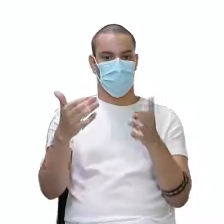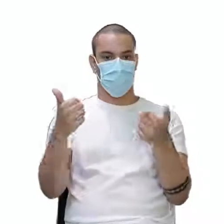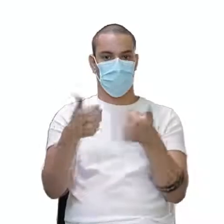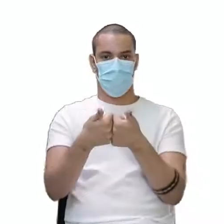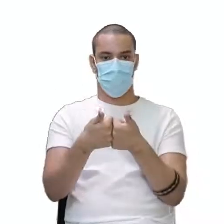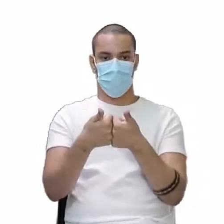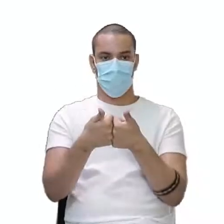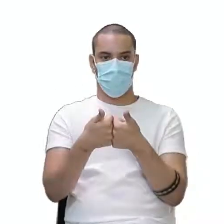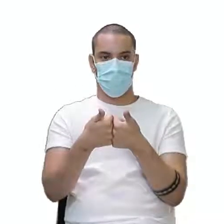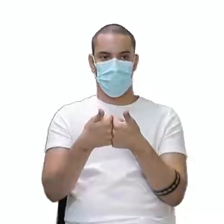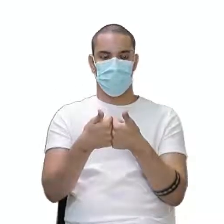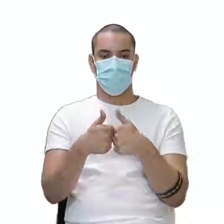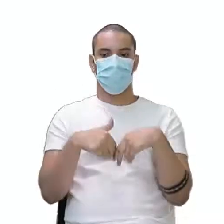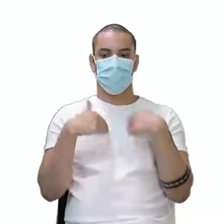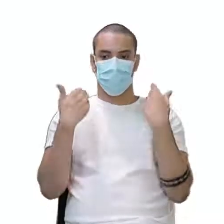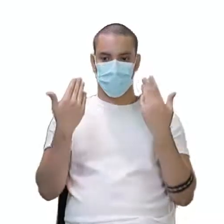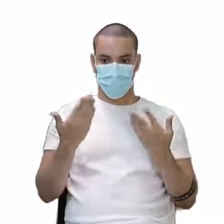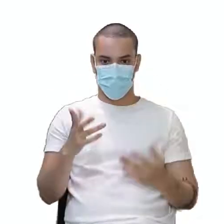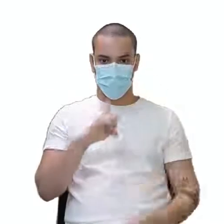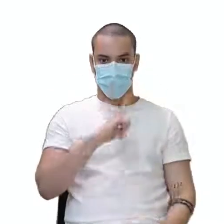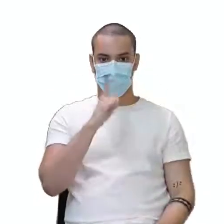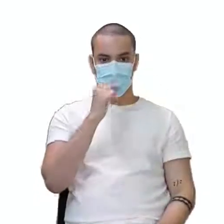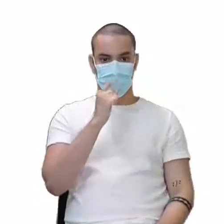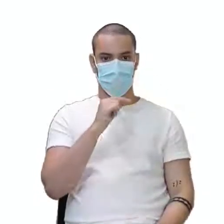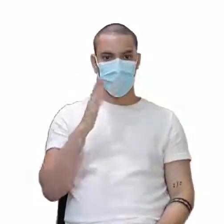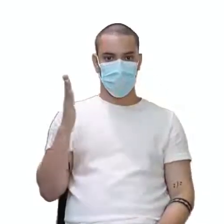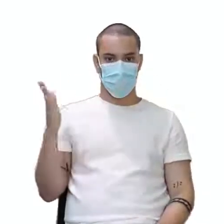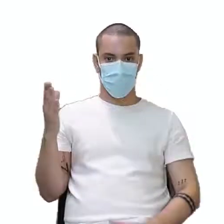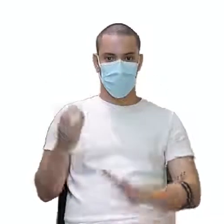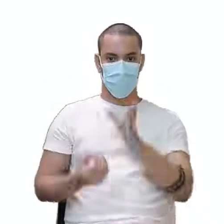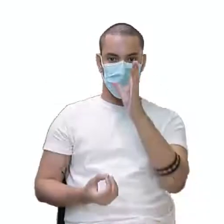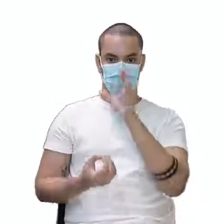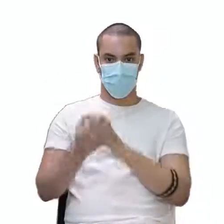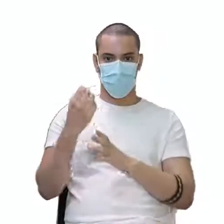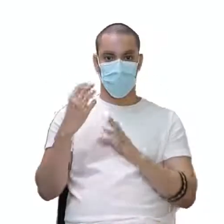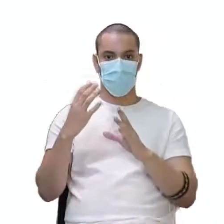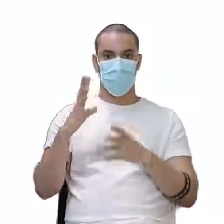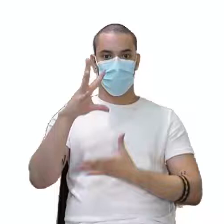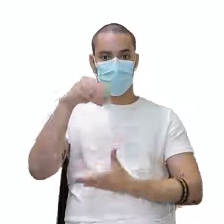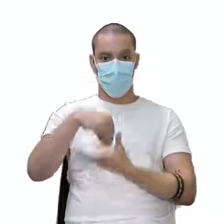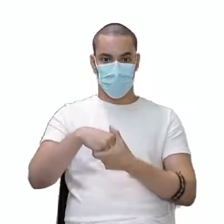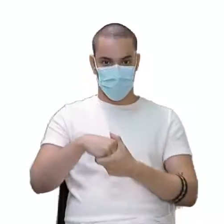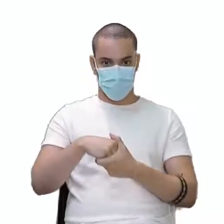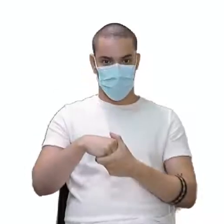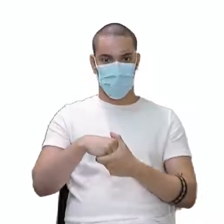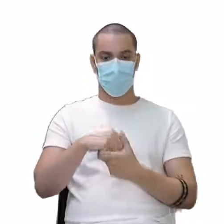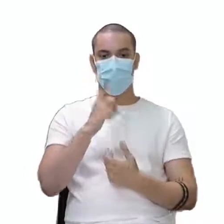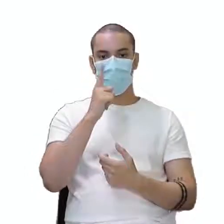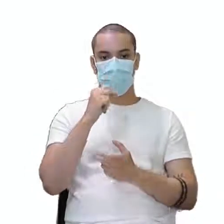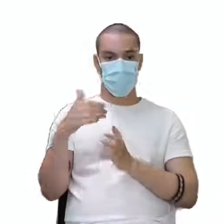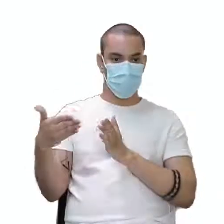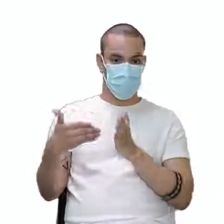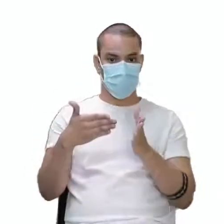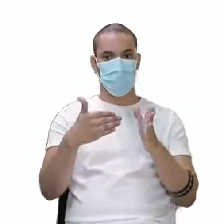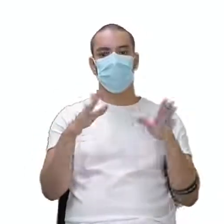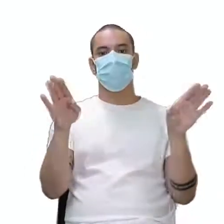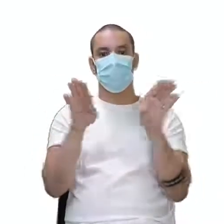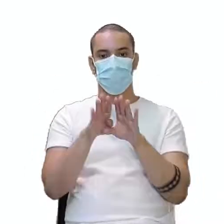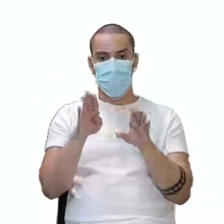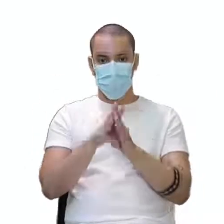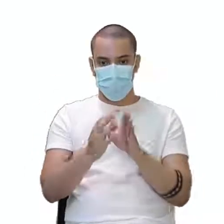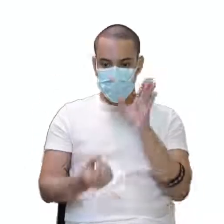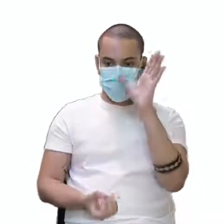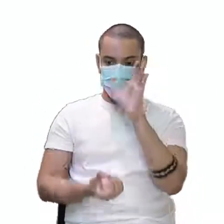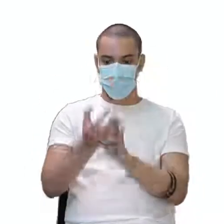Opa! E aí, ó, essa água vai formar tanto esses corpos d'água aqui internos, né, os riachos, e vai formar os rios também,